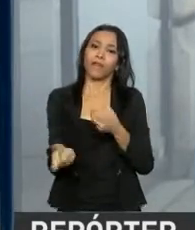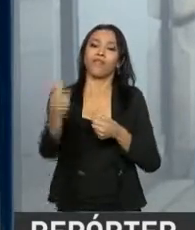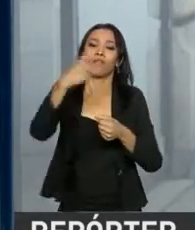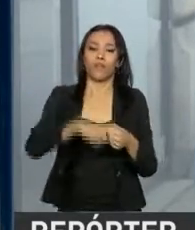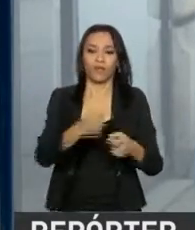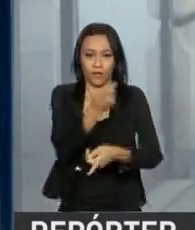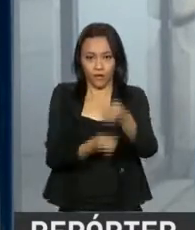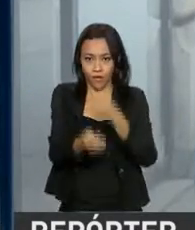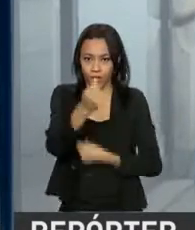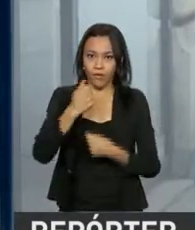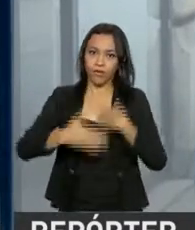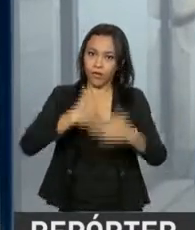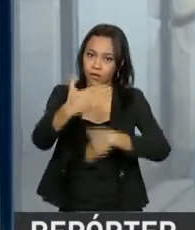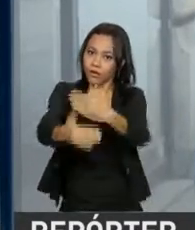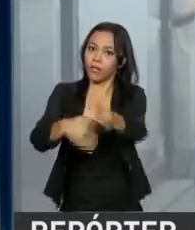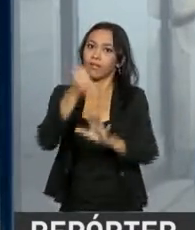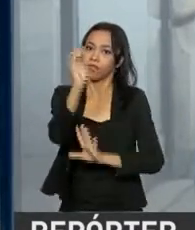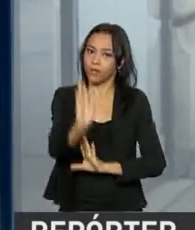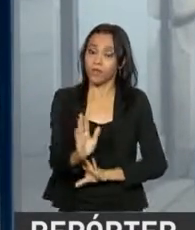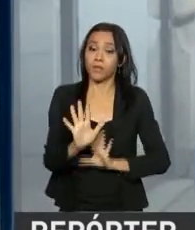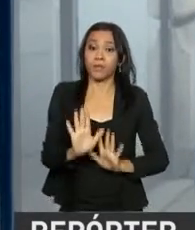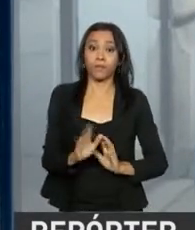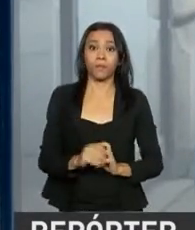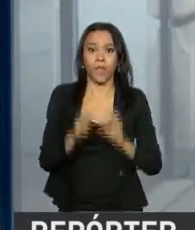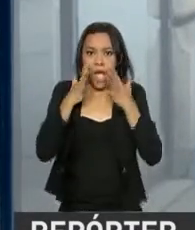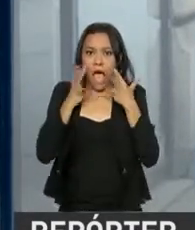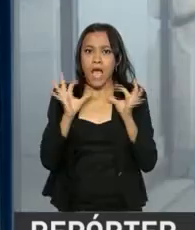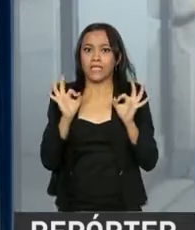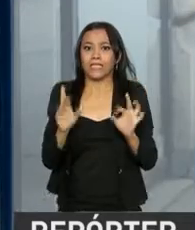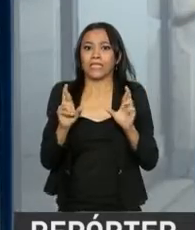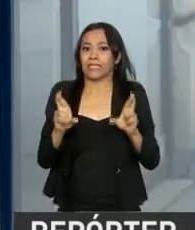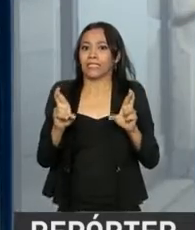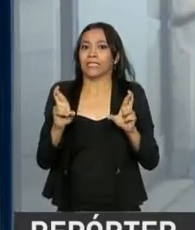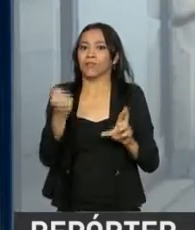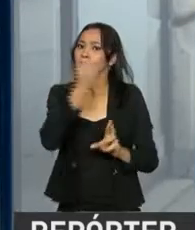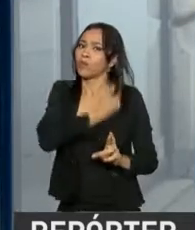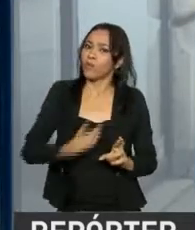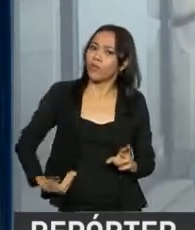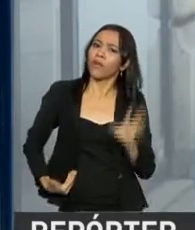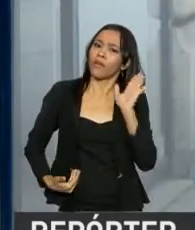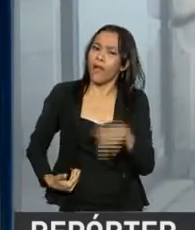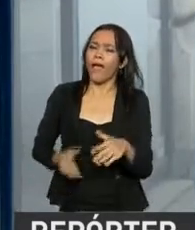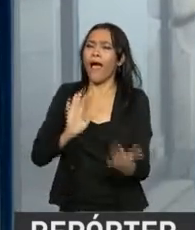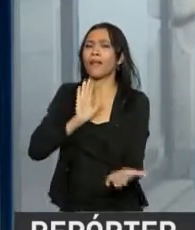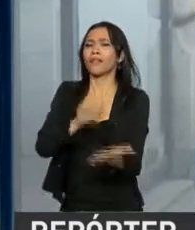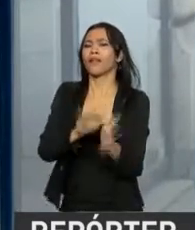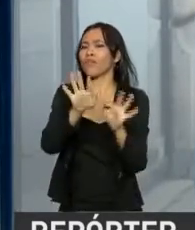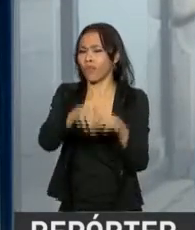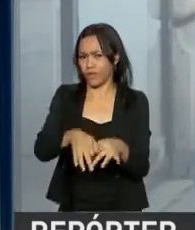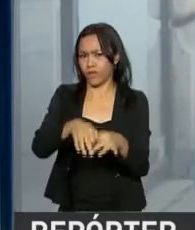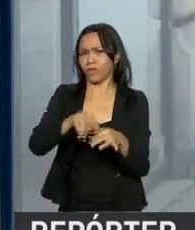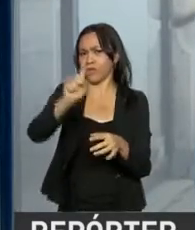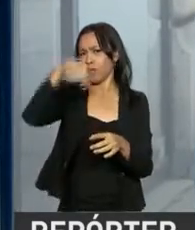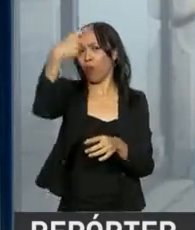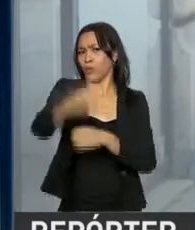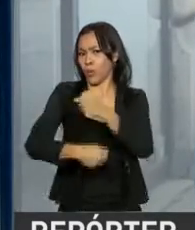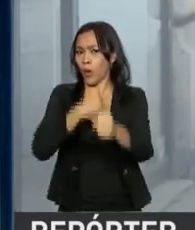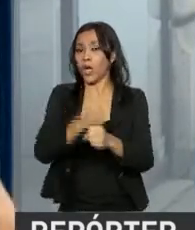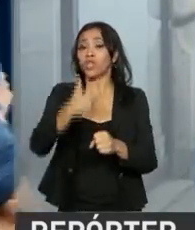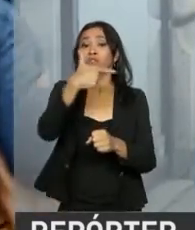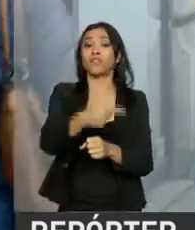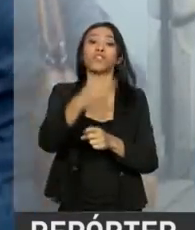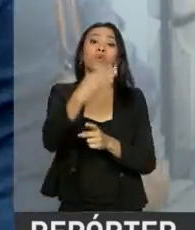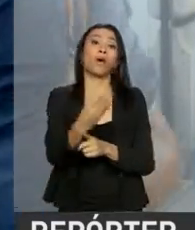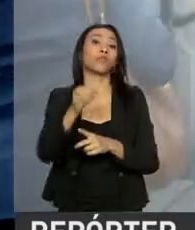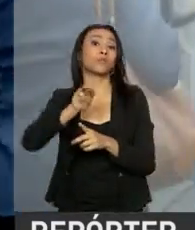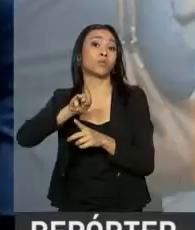o crescimento da economia nacional. A expectativa do governo é atrair, até o fim do ano que vem, 24 bilhões de reais